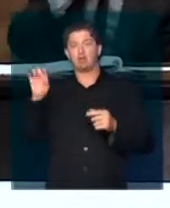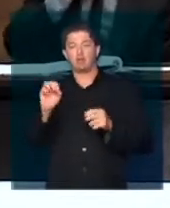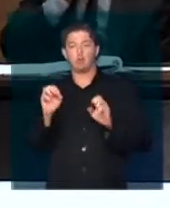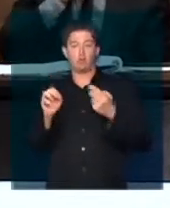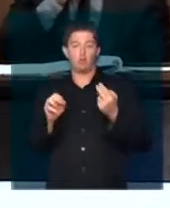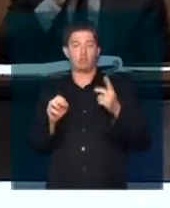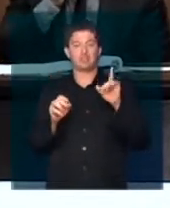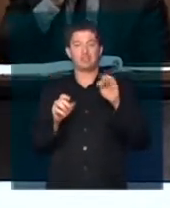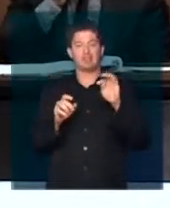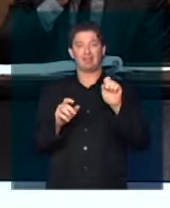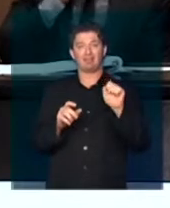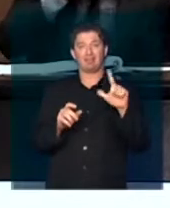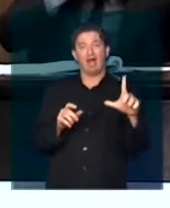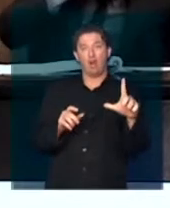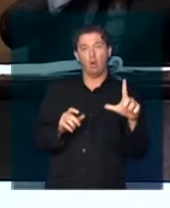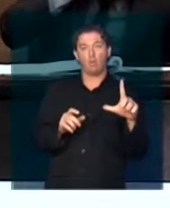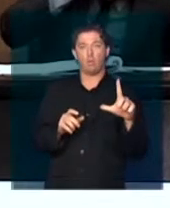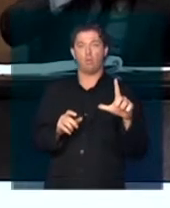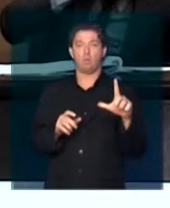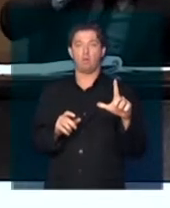ser o distrital,